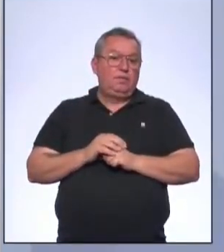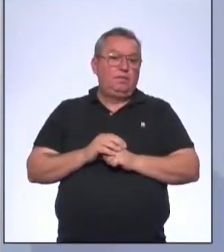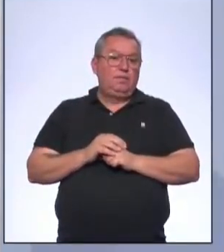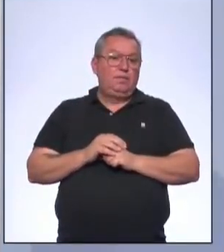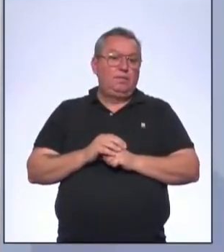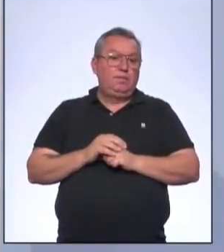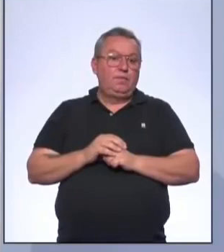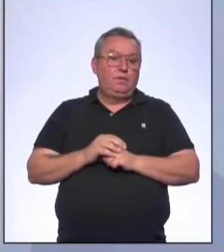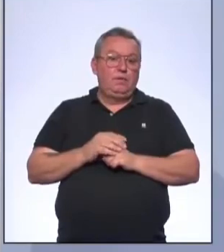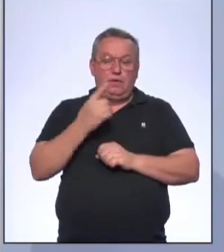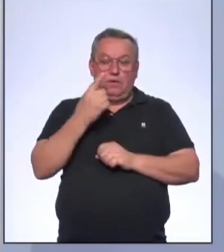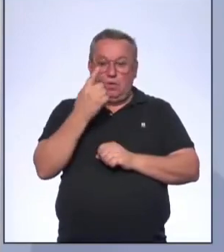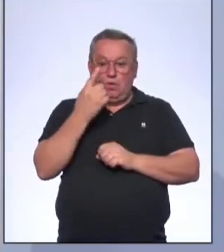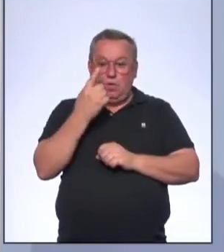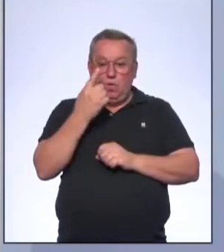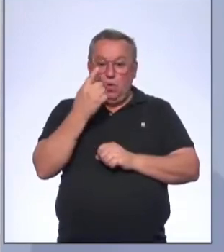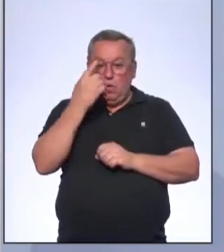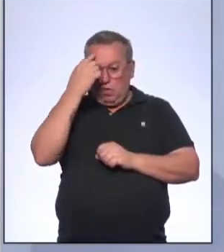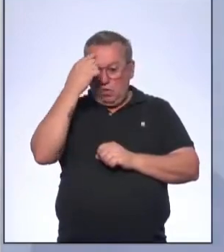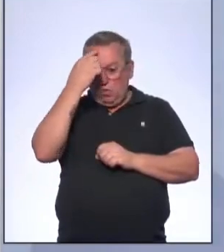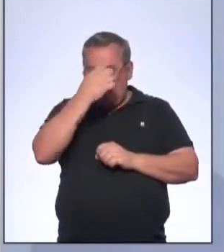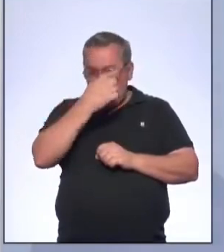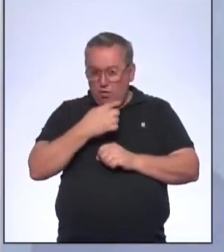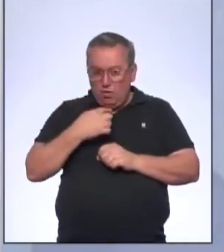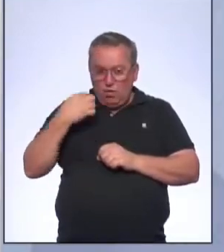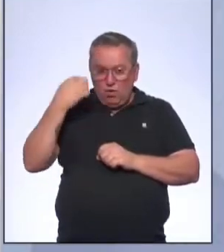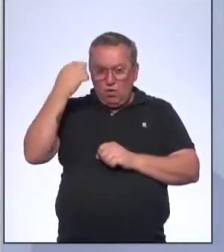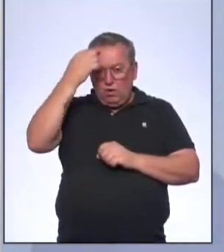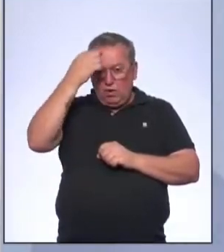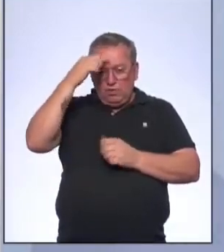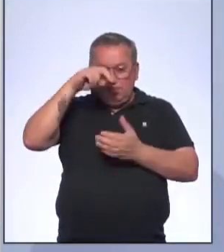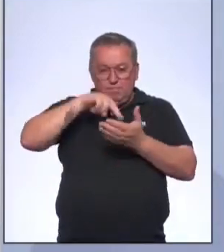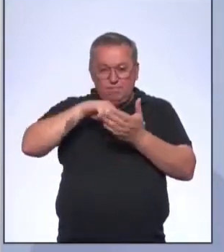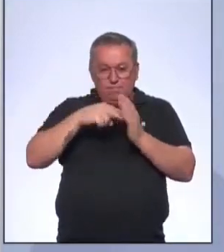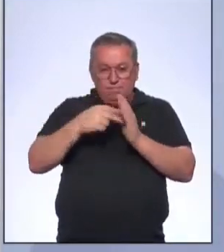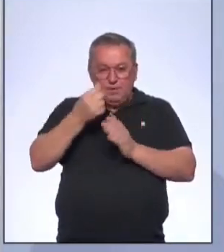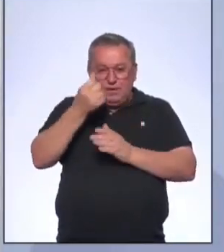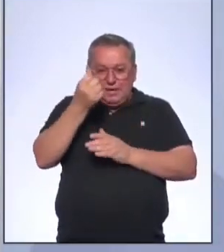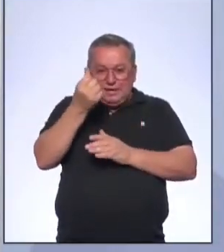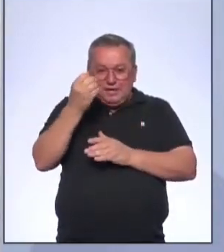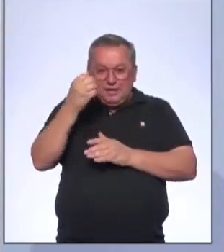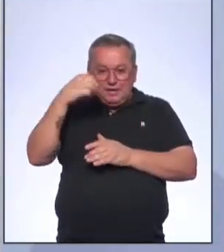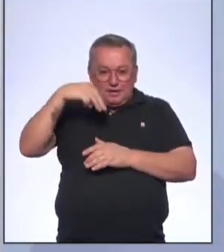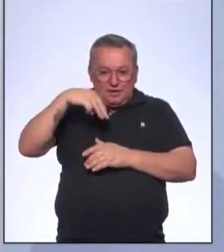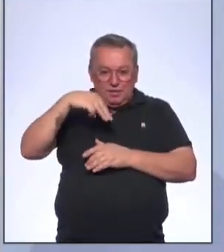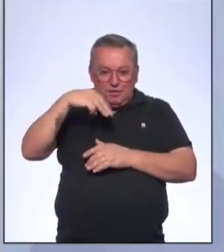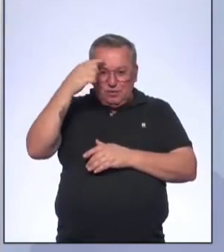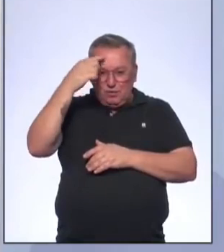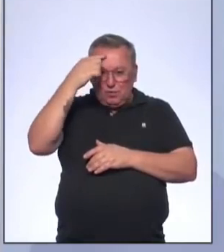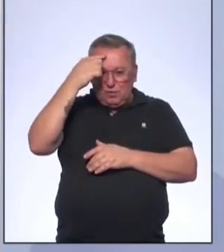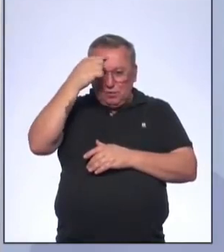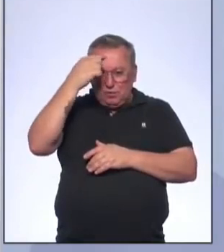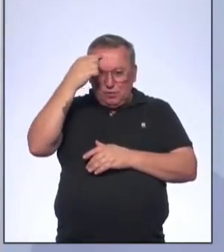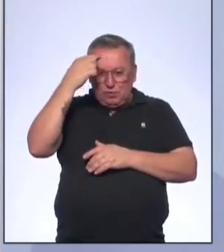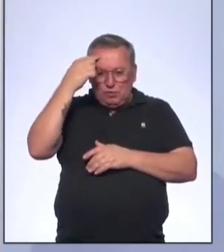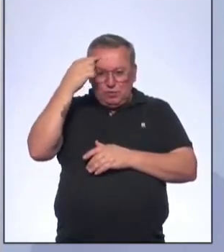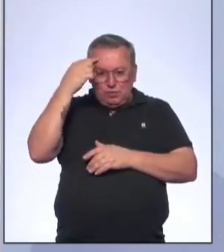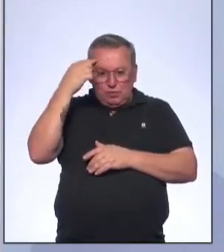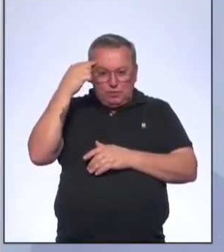1 hora tem quantos minutos, Alessandra? 1 hora, se eu não me engano, são 60 minutos, não é isso? Legal,